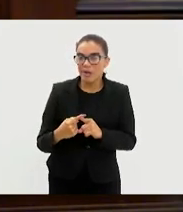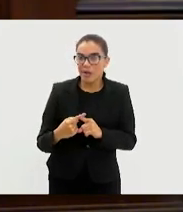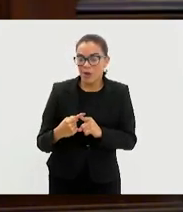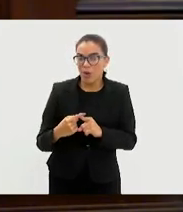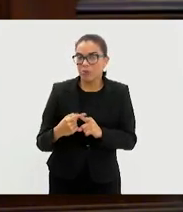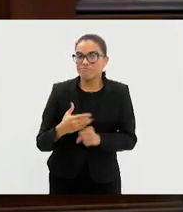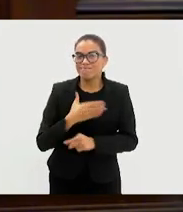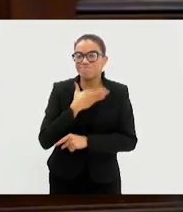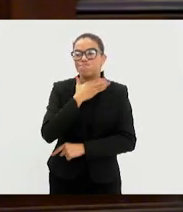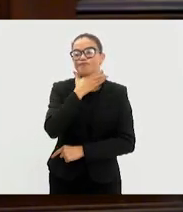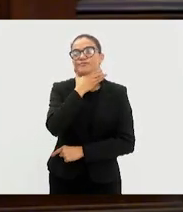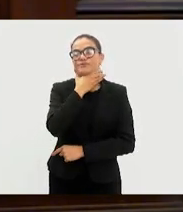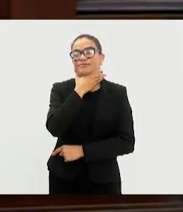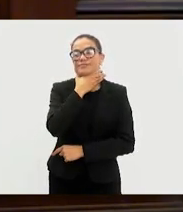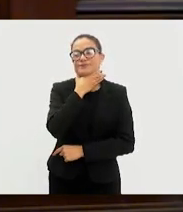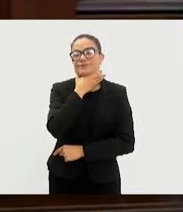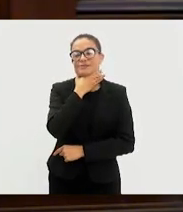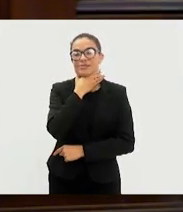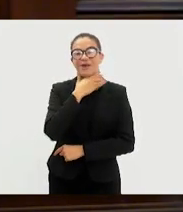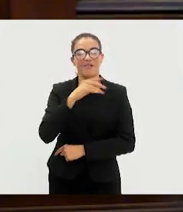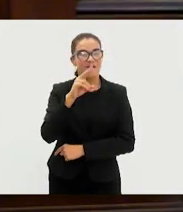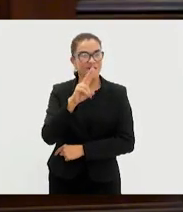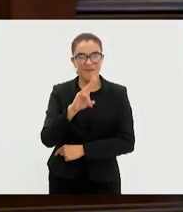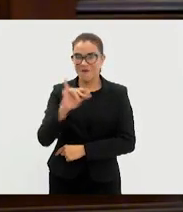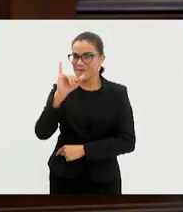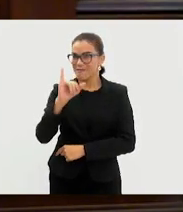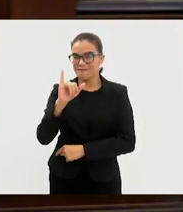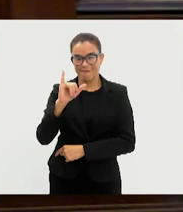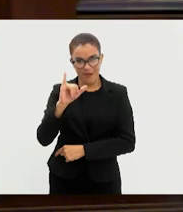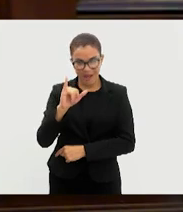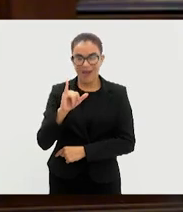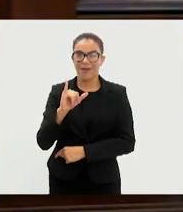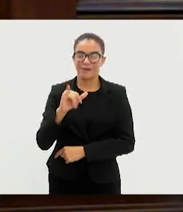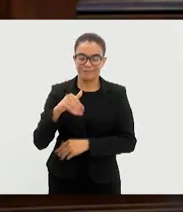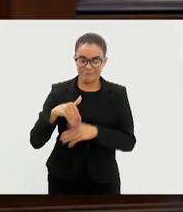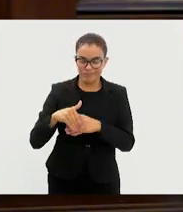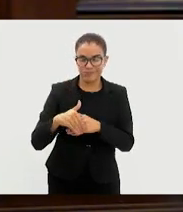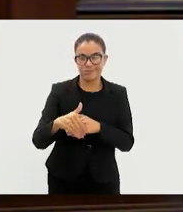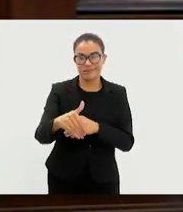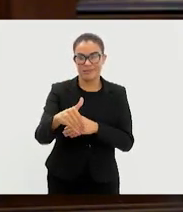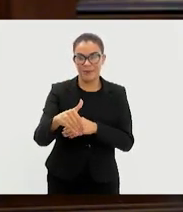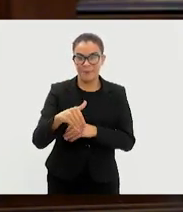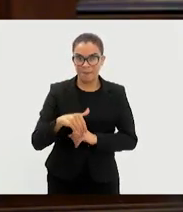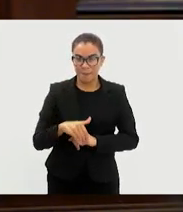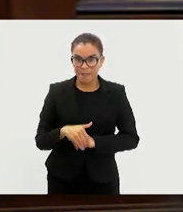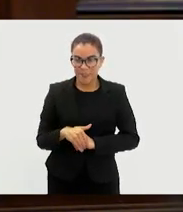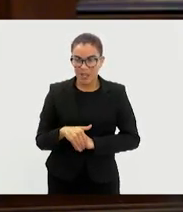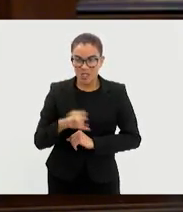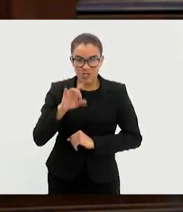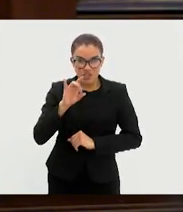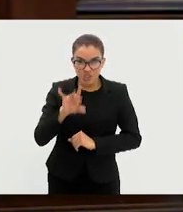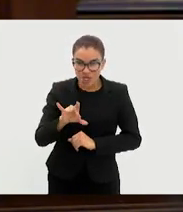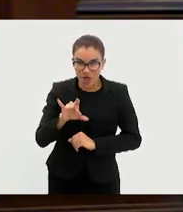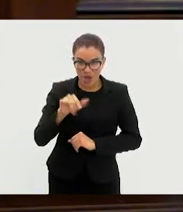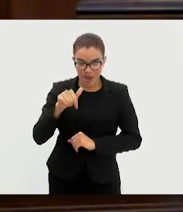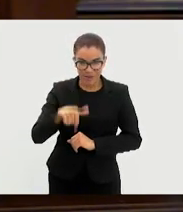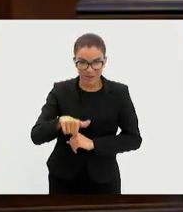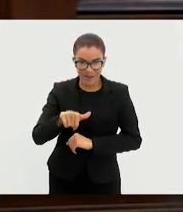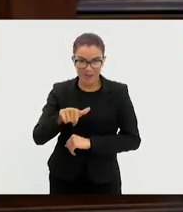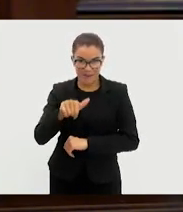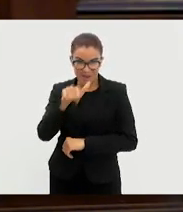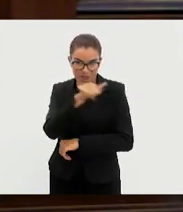colapso vai bater a nossa porta. E não só na nossa porta, de Minas